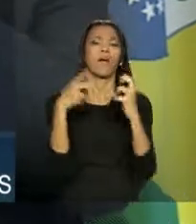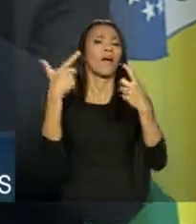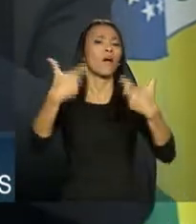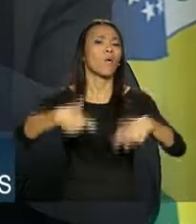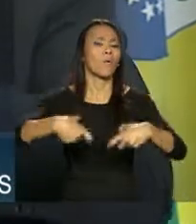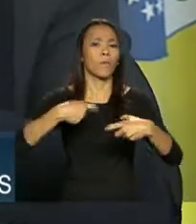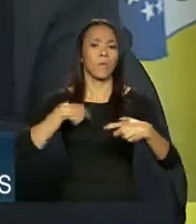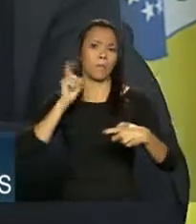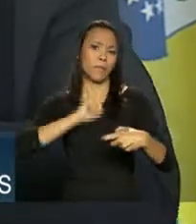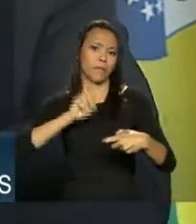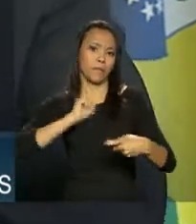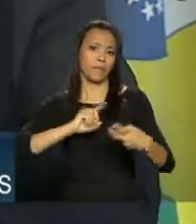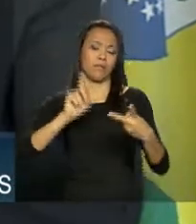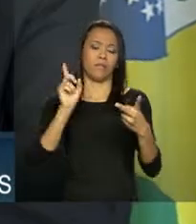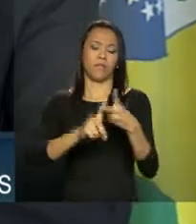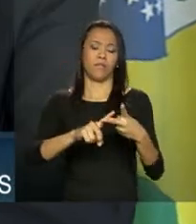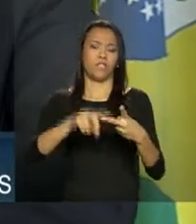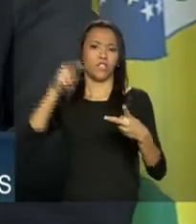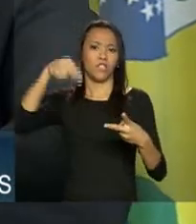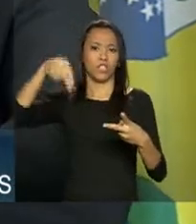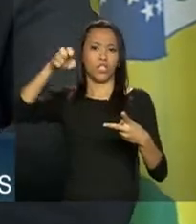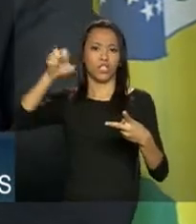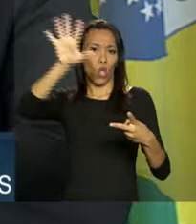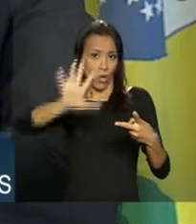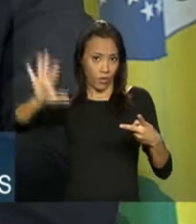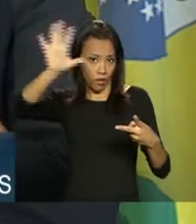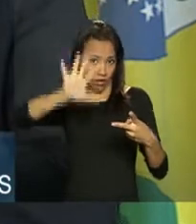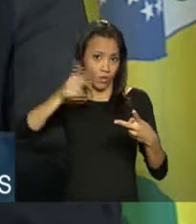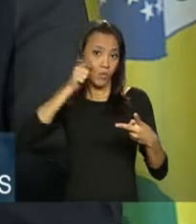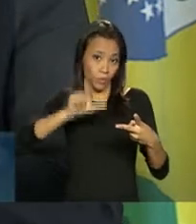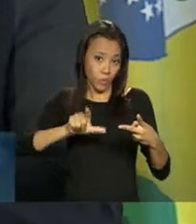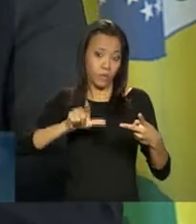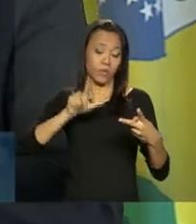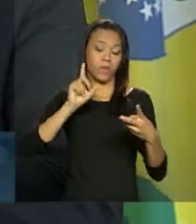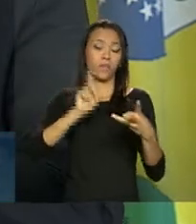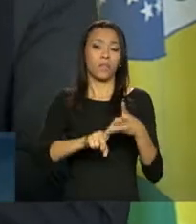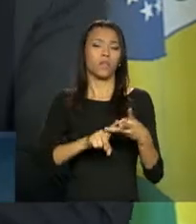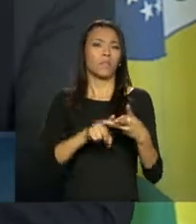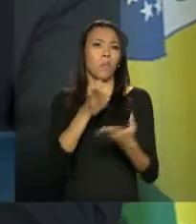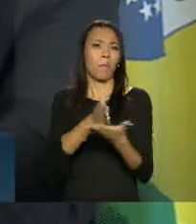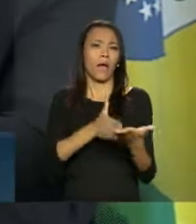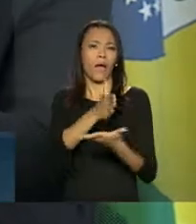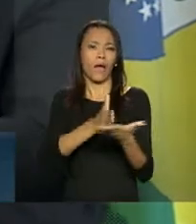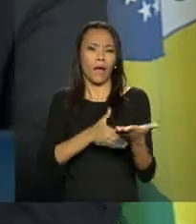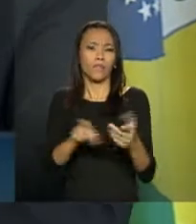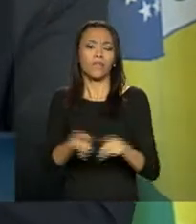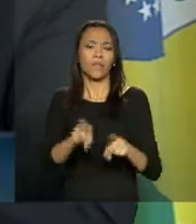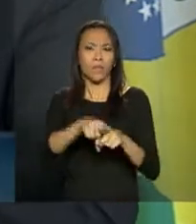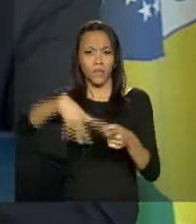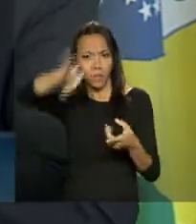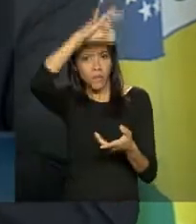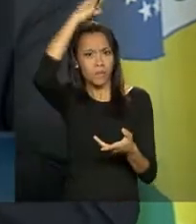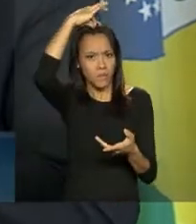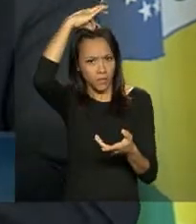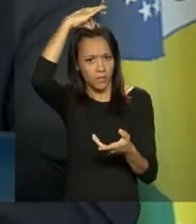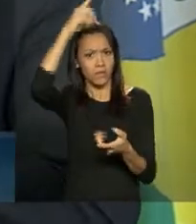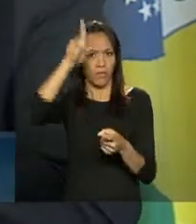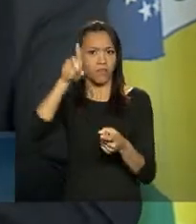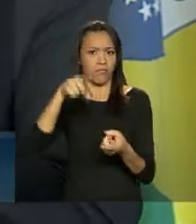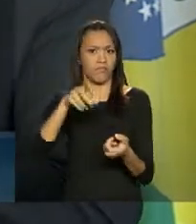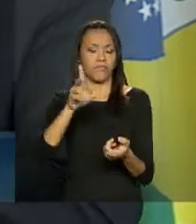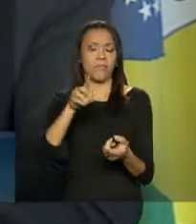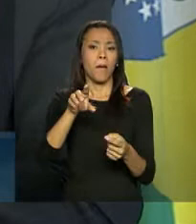Gerais e todo o Nordeste e uma parte é do Espírito Santo em algumas outras ações